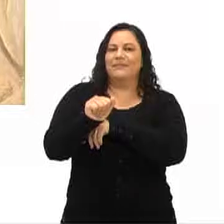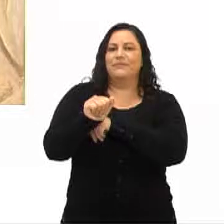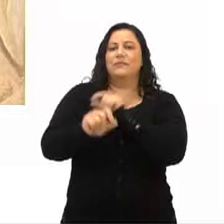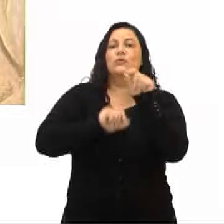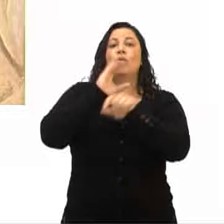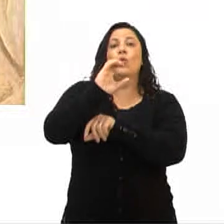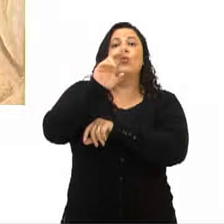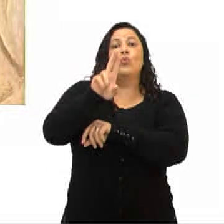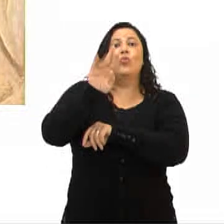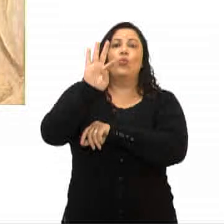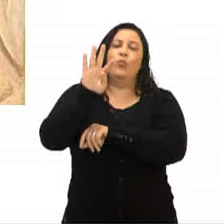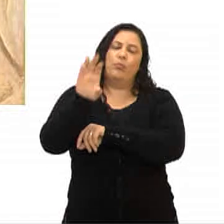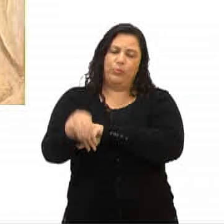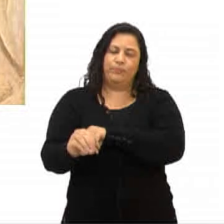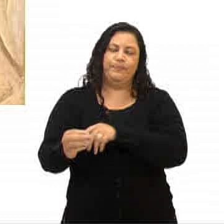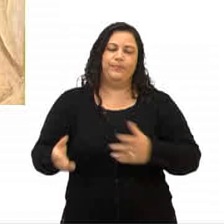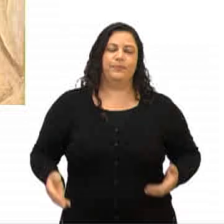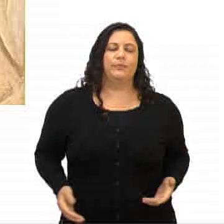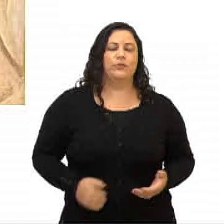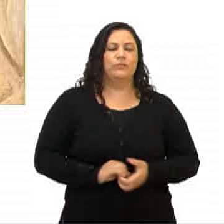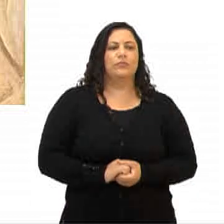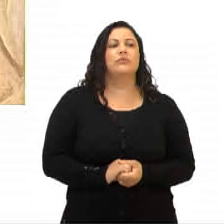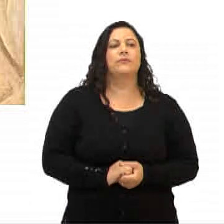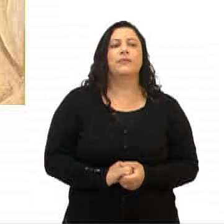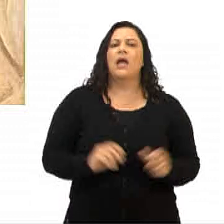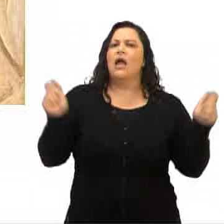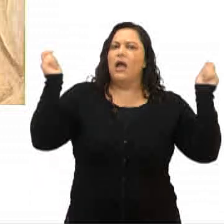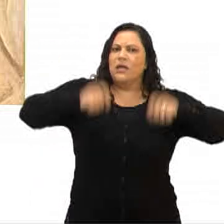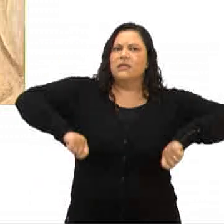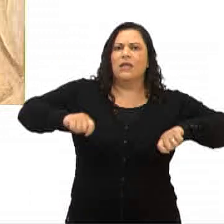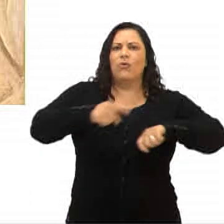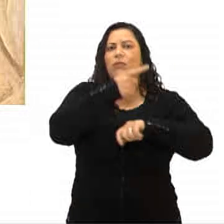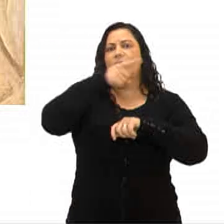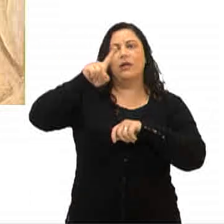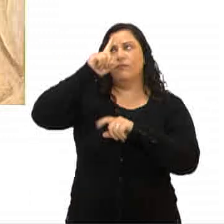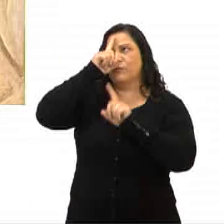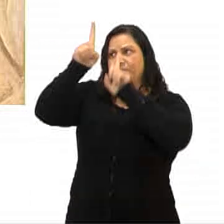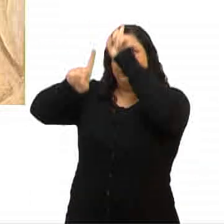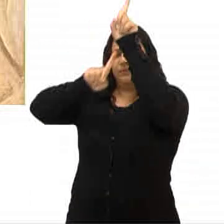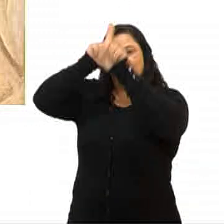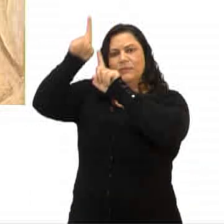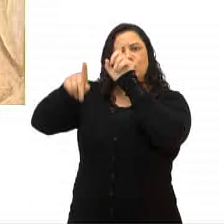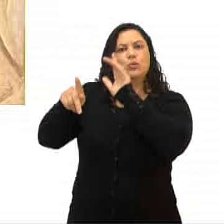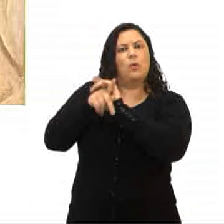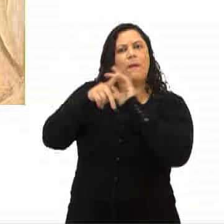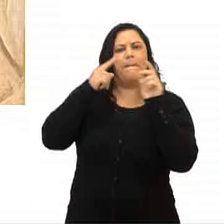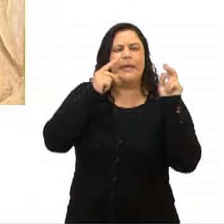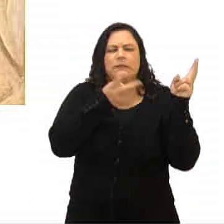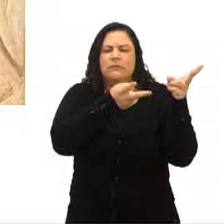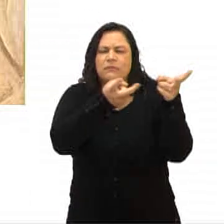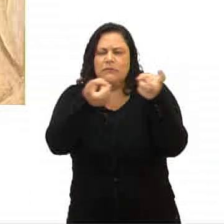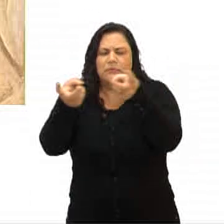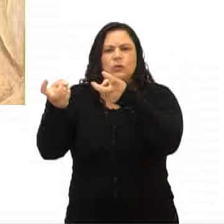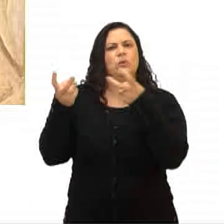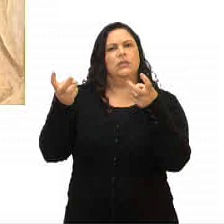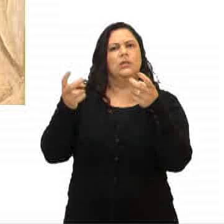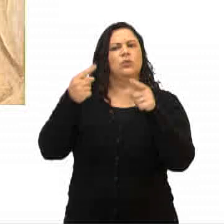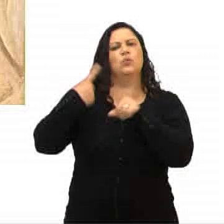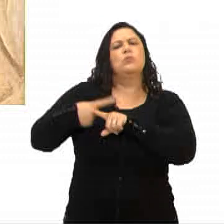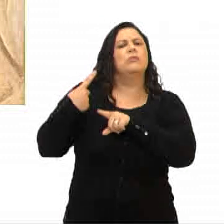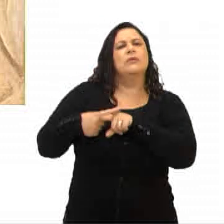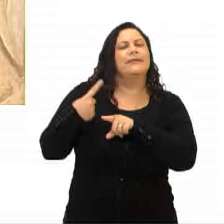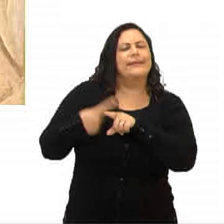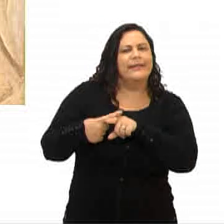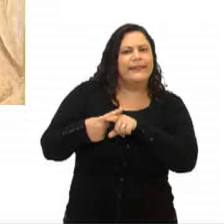geometrização começa realmente aqui com Cézanne, tá, pessoal? Ele não foi o inventor, mas olhando as obras do Cézanne, fala, por que